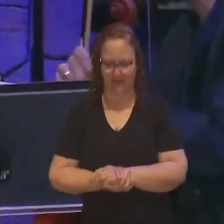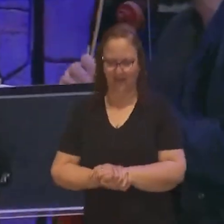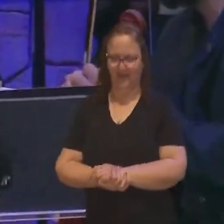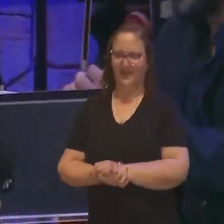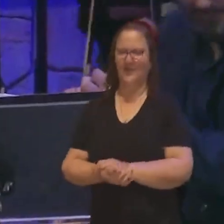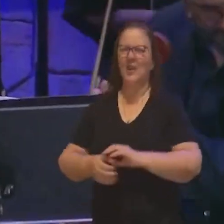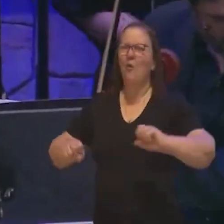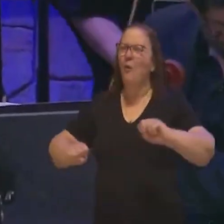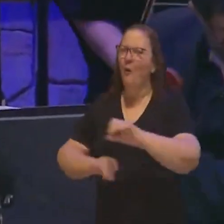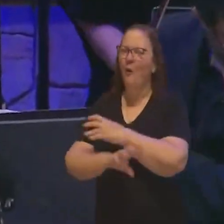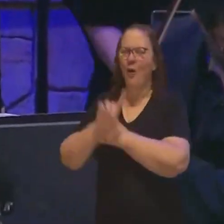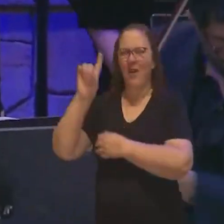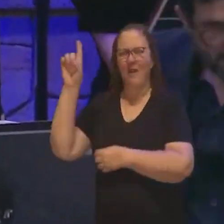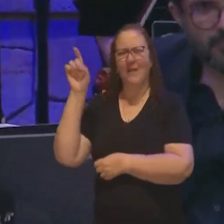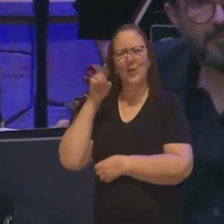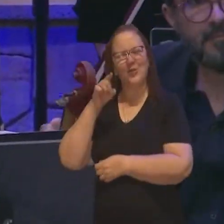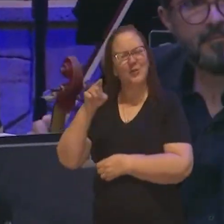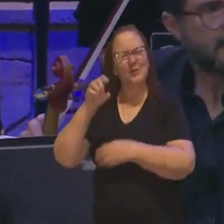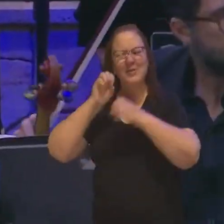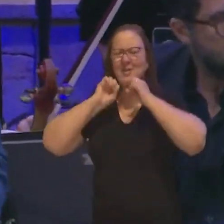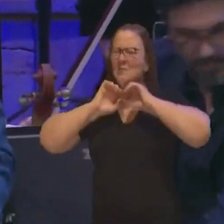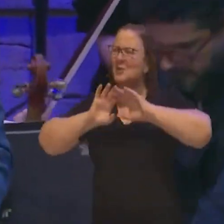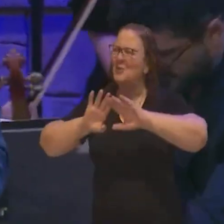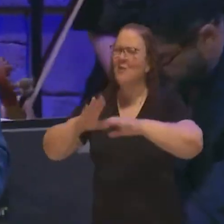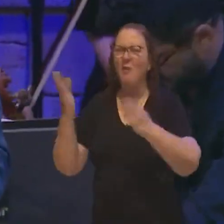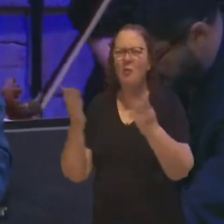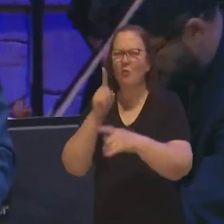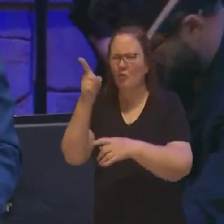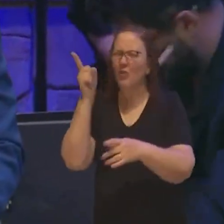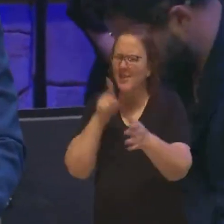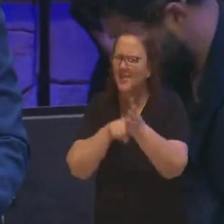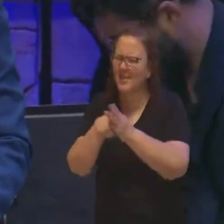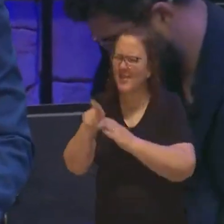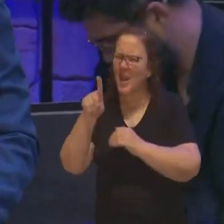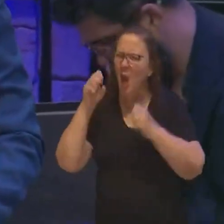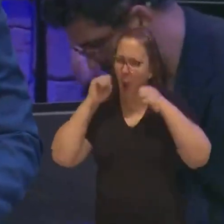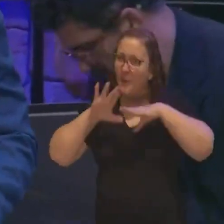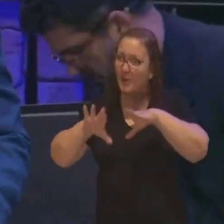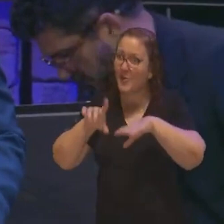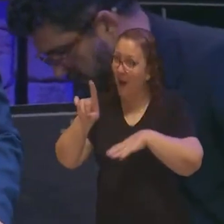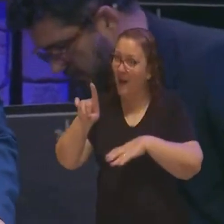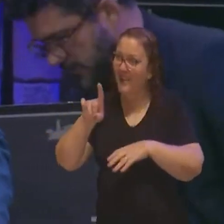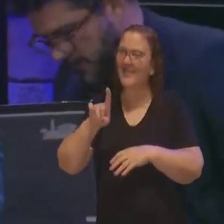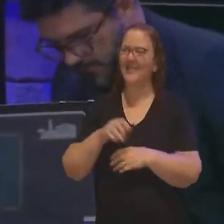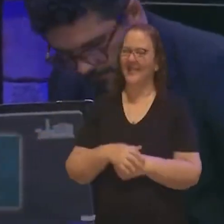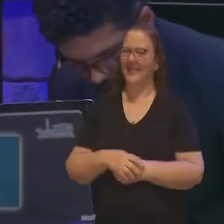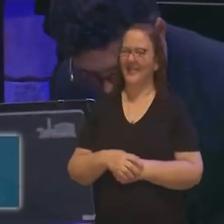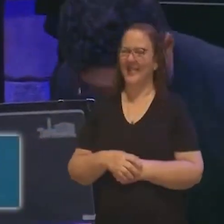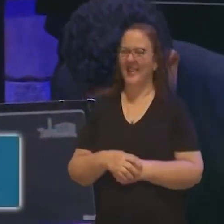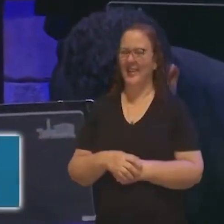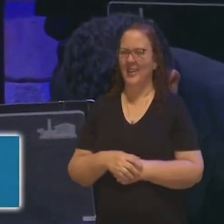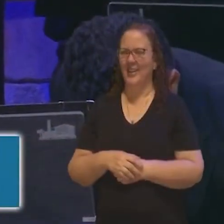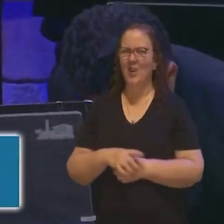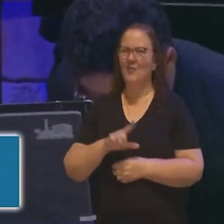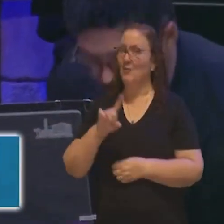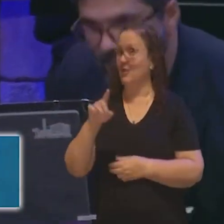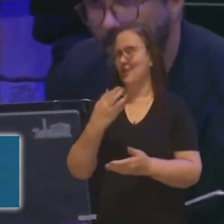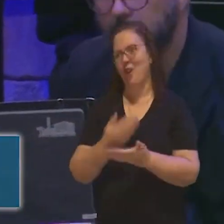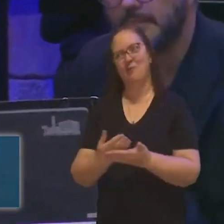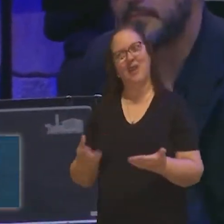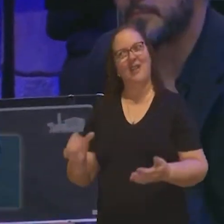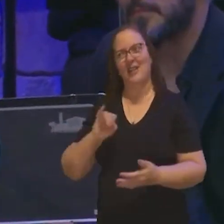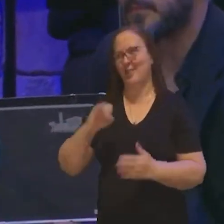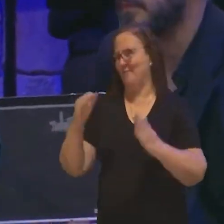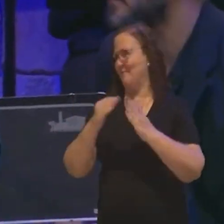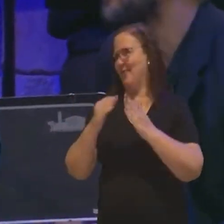Glória a Deus. Você foi abençoado nesta noite? Levante a sua mão. Amém. Você iria perder se tivesse ficado